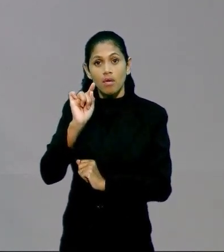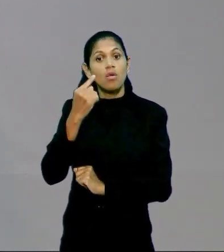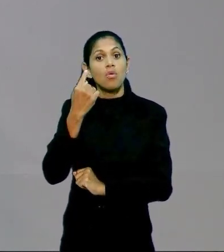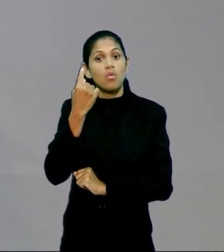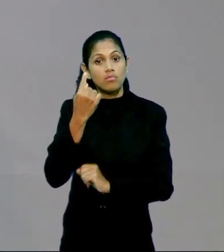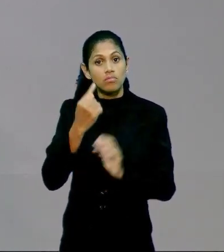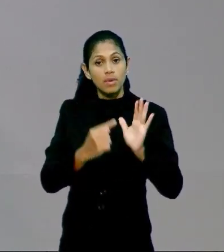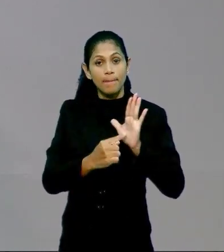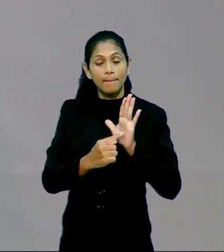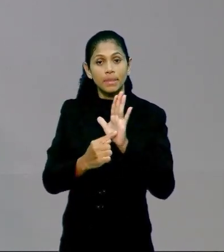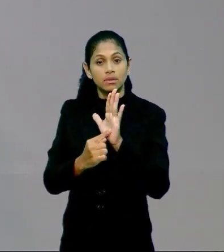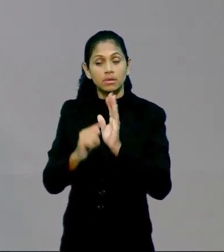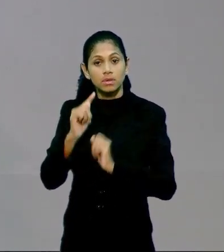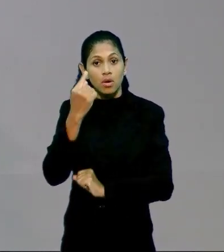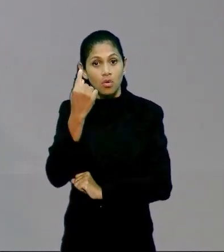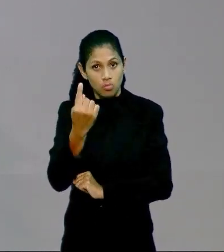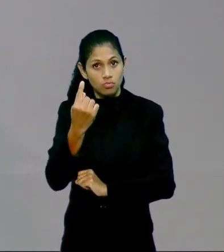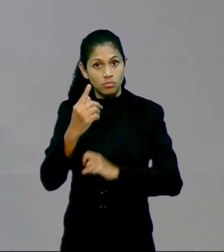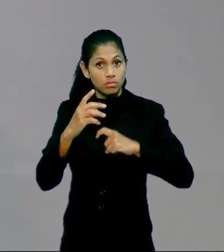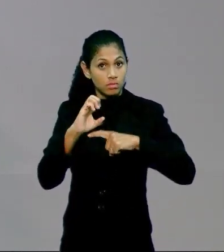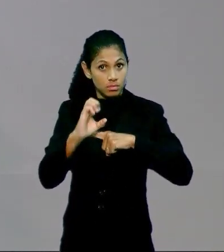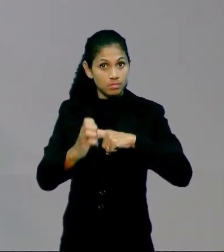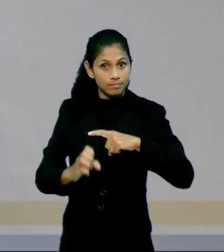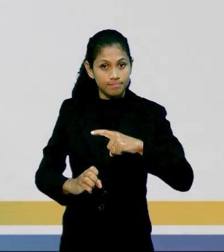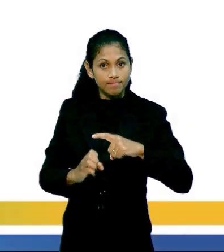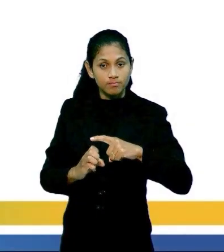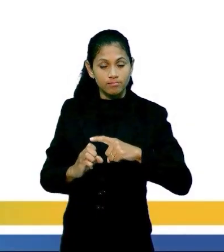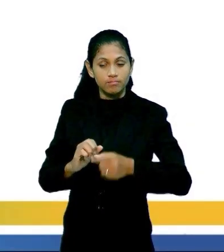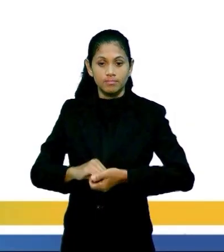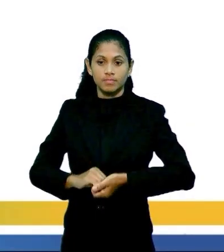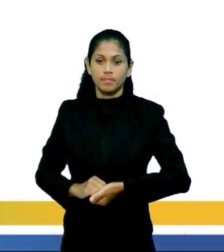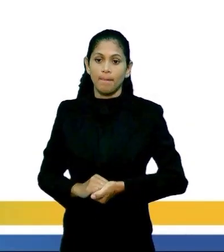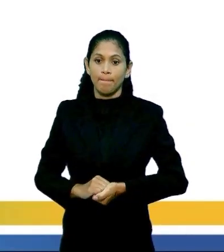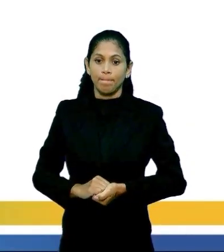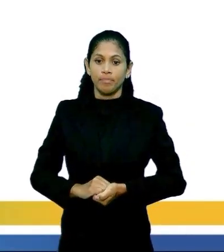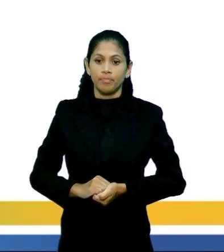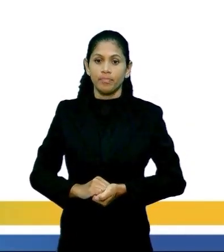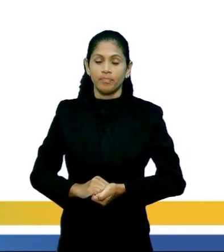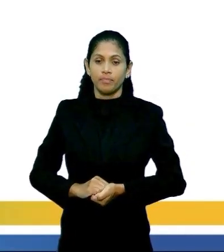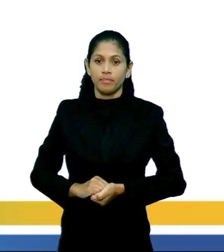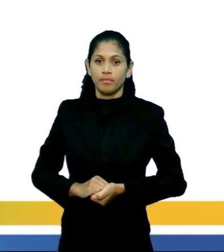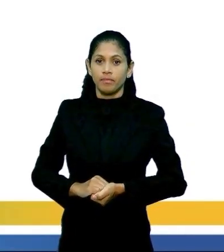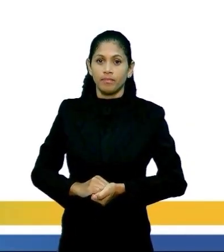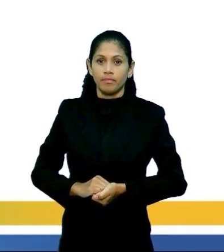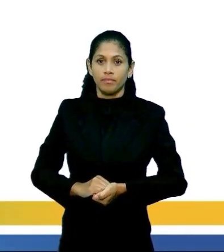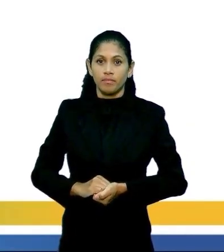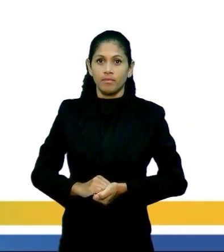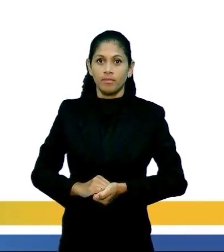última camada, então você tem que representar 7 pontinhos. É isso.